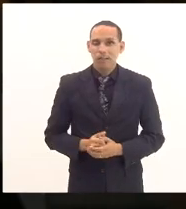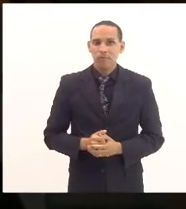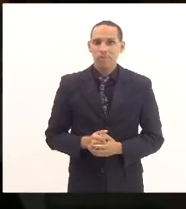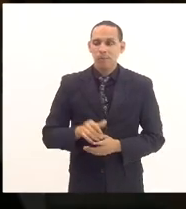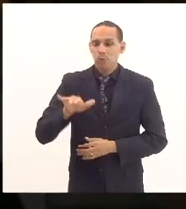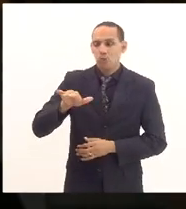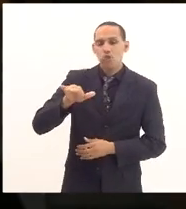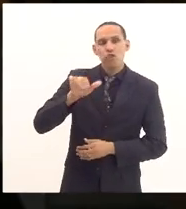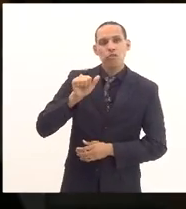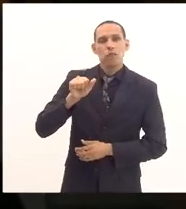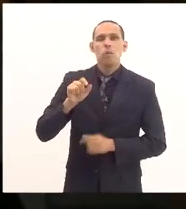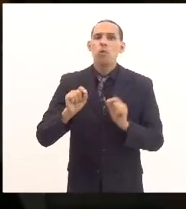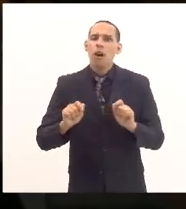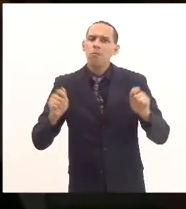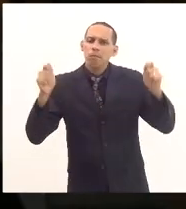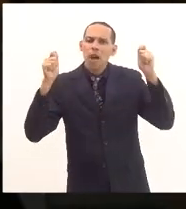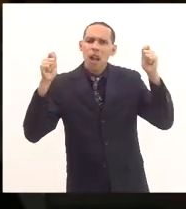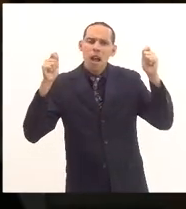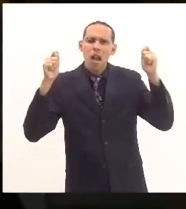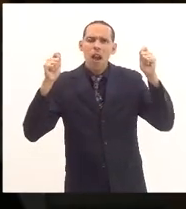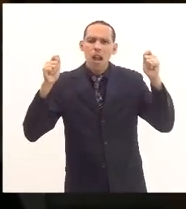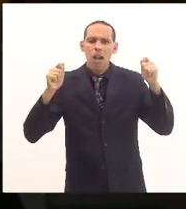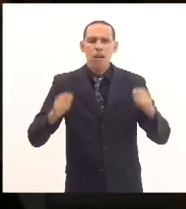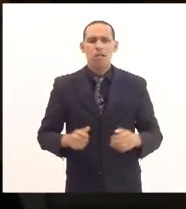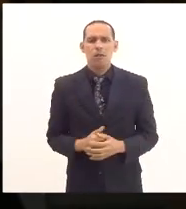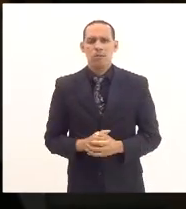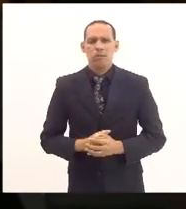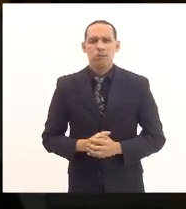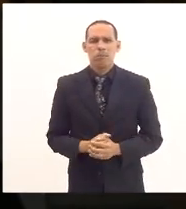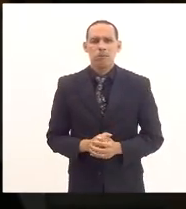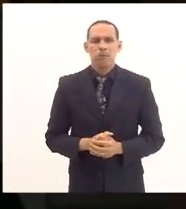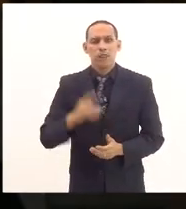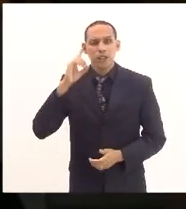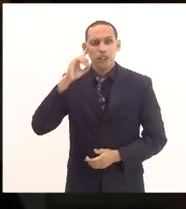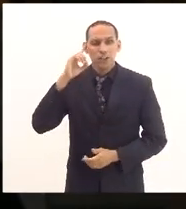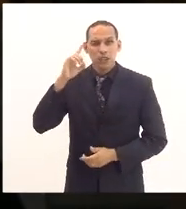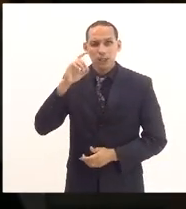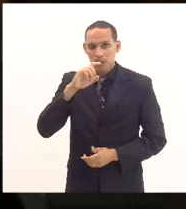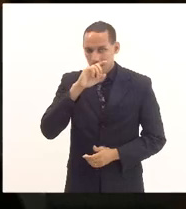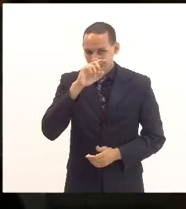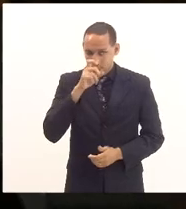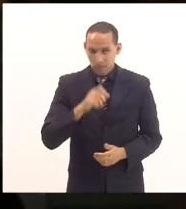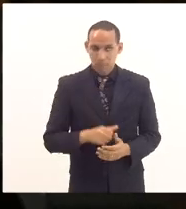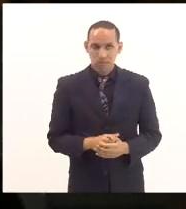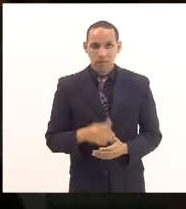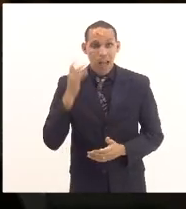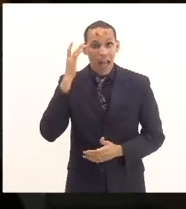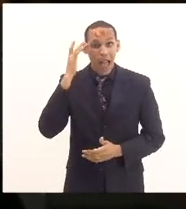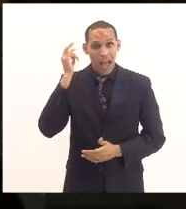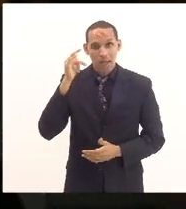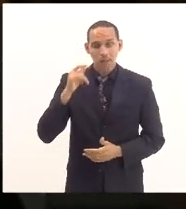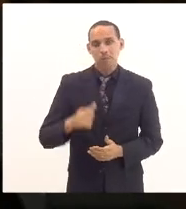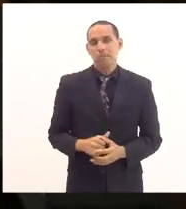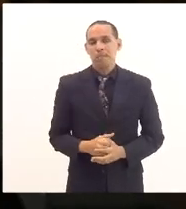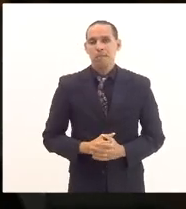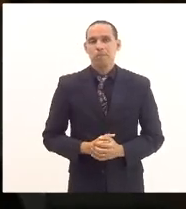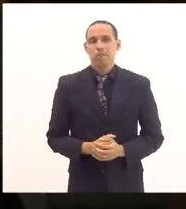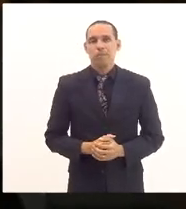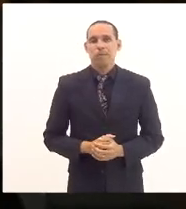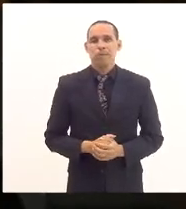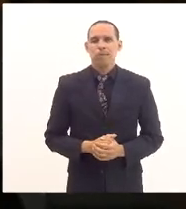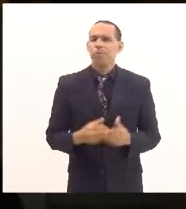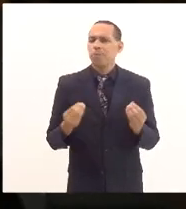convocou uma manifestação para o dia de amanhã,